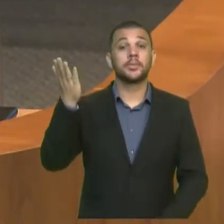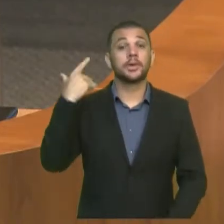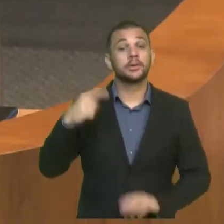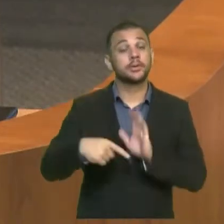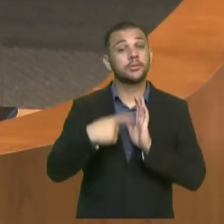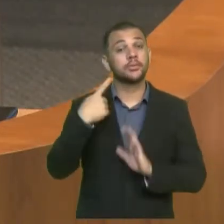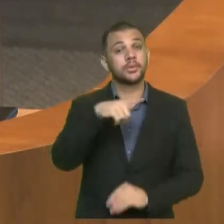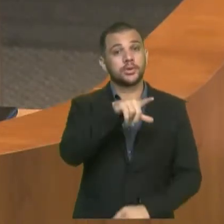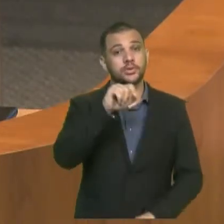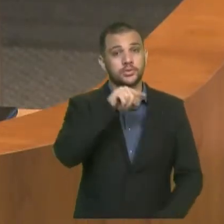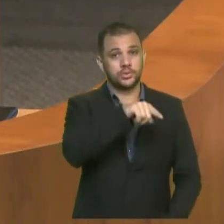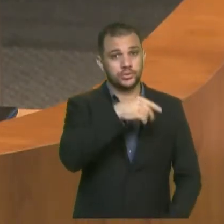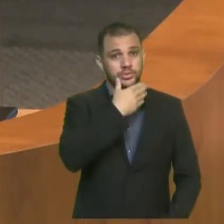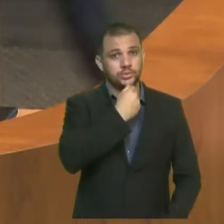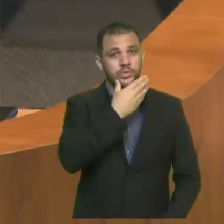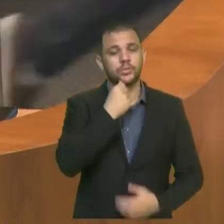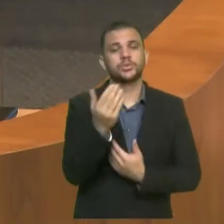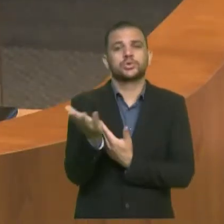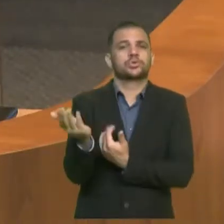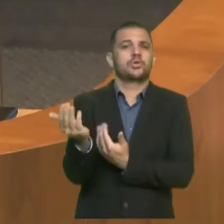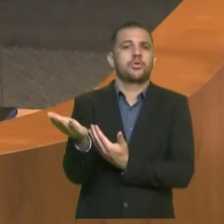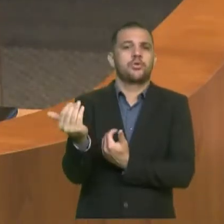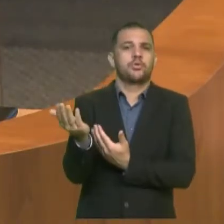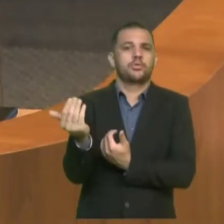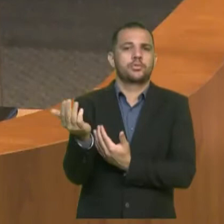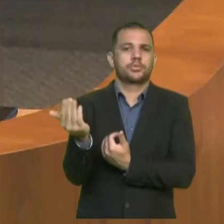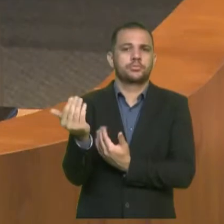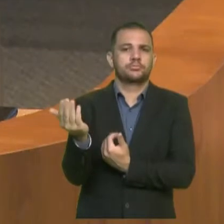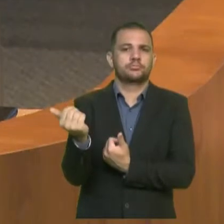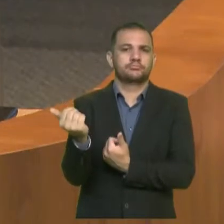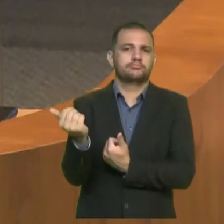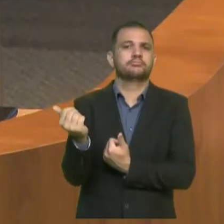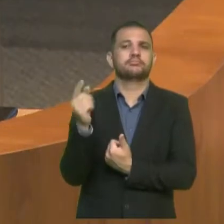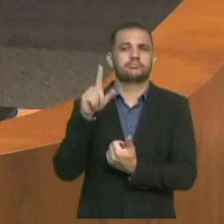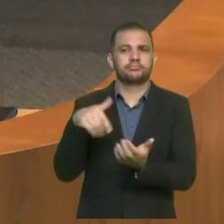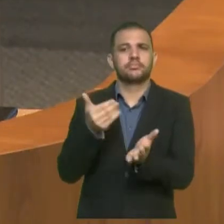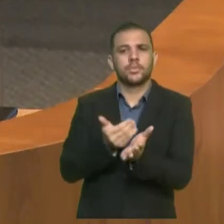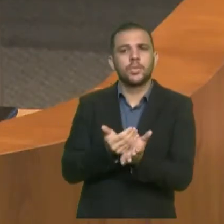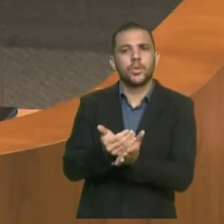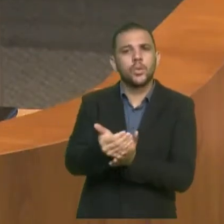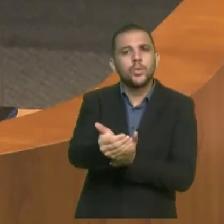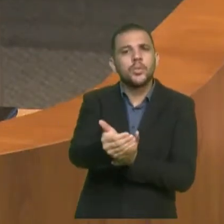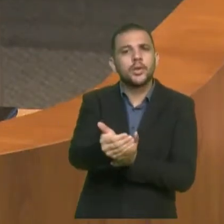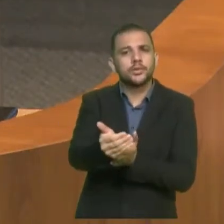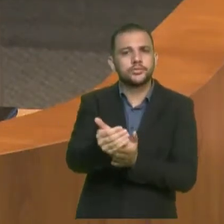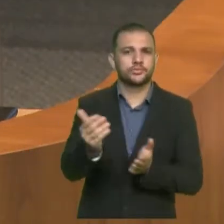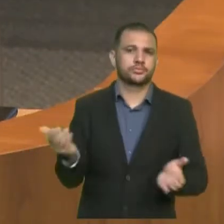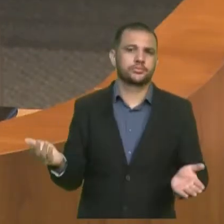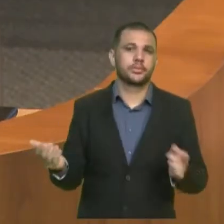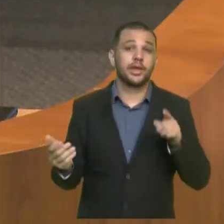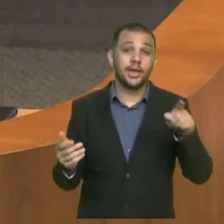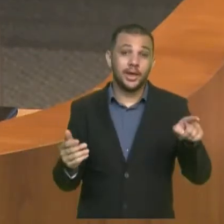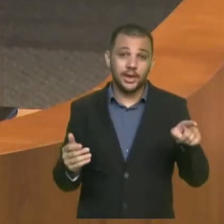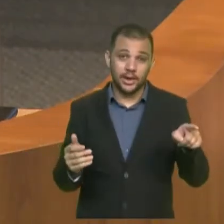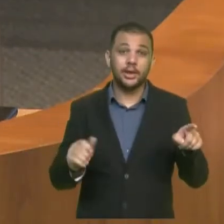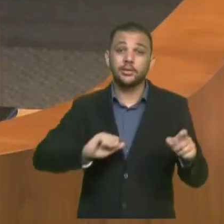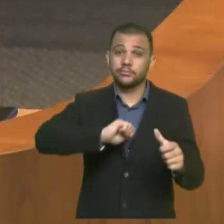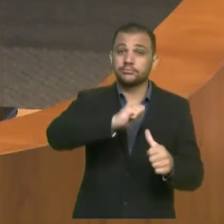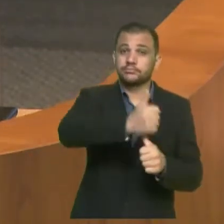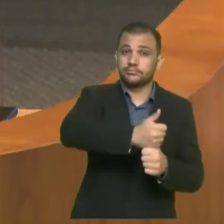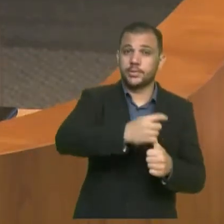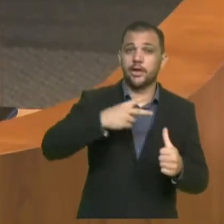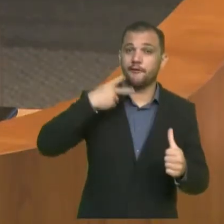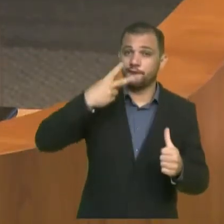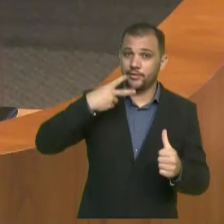ainda com uma carreira iniciando, na política, ele que foi vereador 2 vezes, depois foi eleito deputado